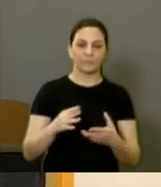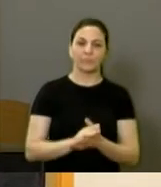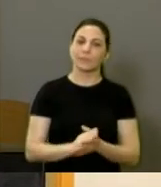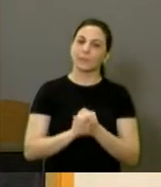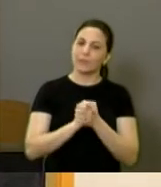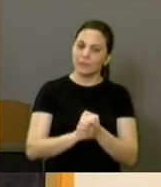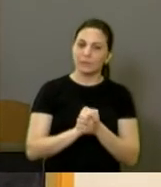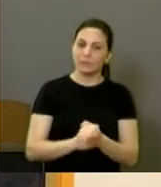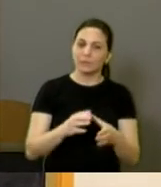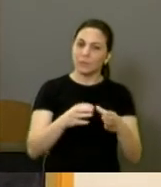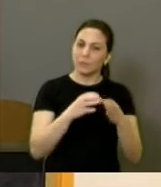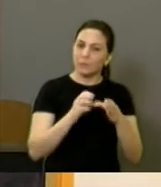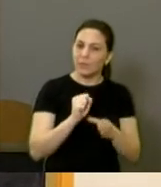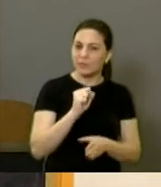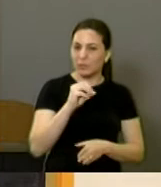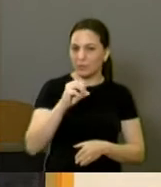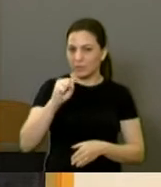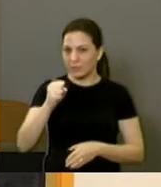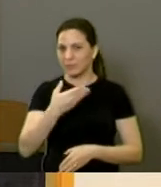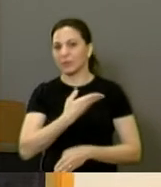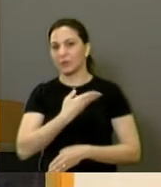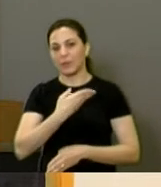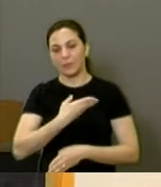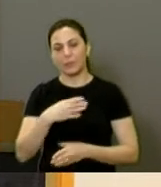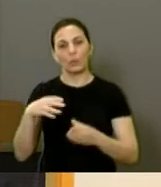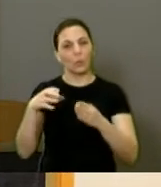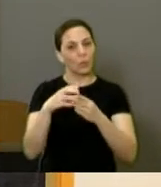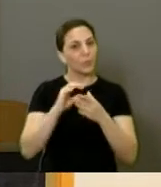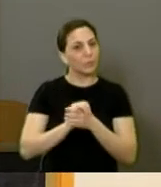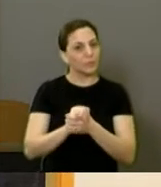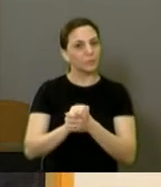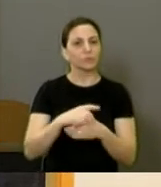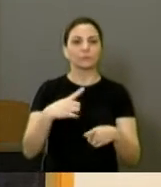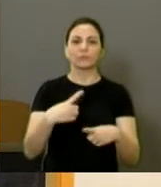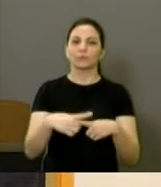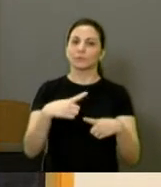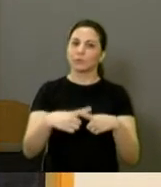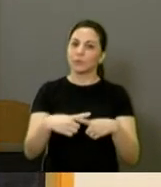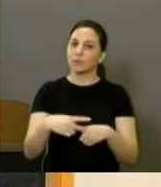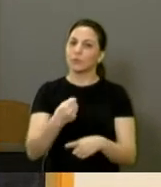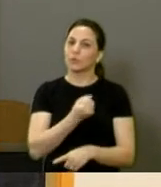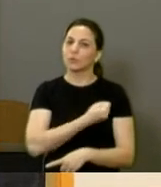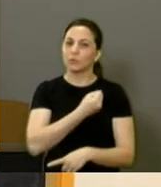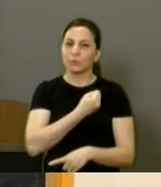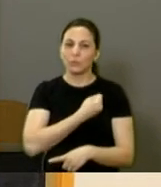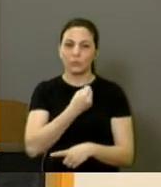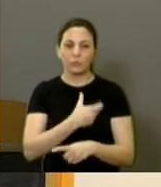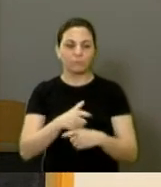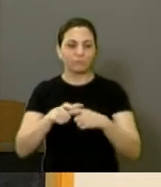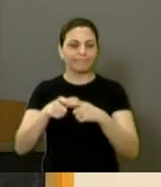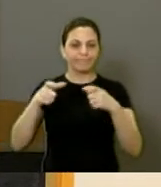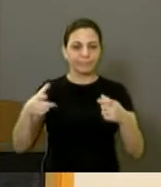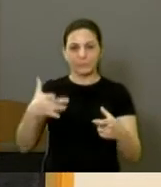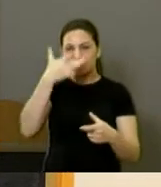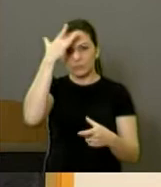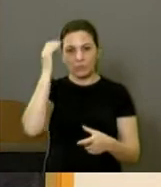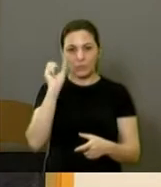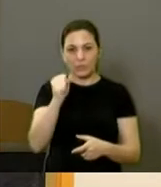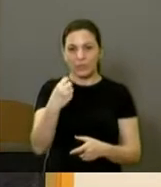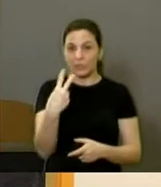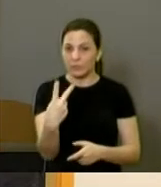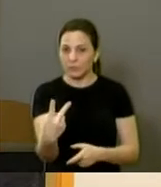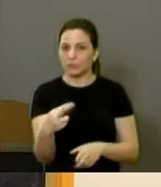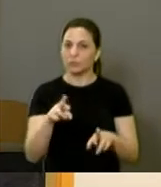grupo SOS Amigos, porque eles estão com um número muito grande de pessoas. Tinha 82 pessoas